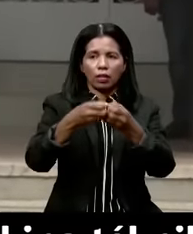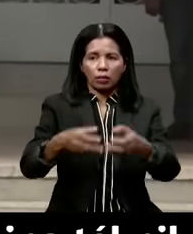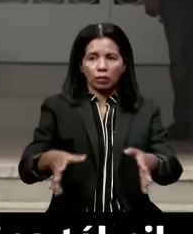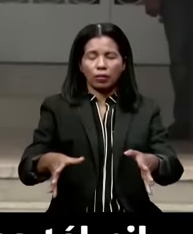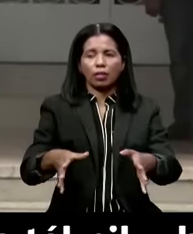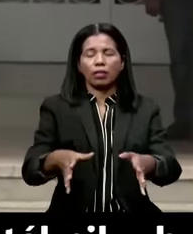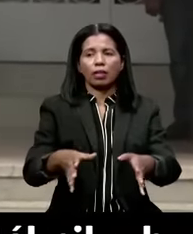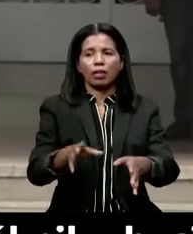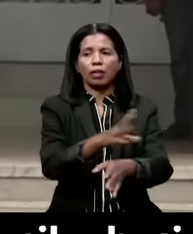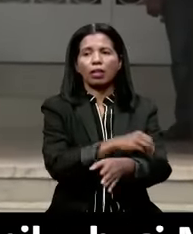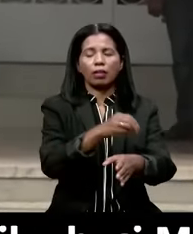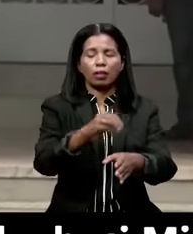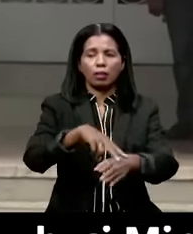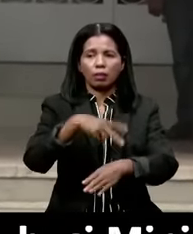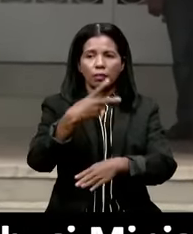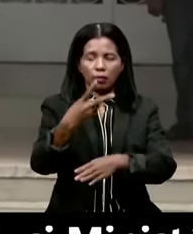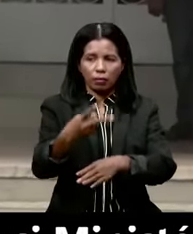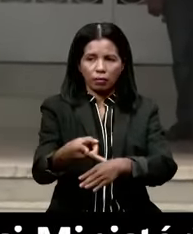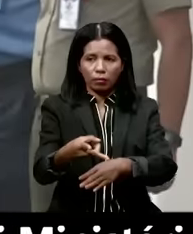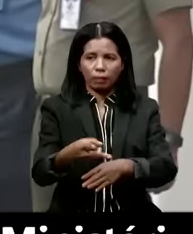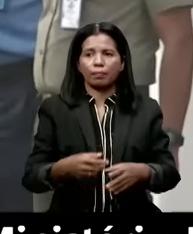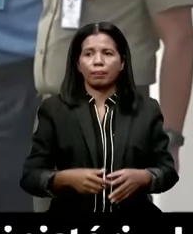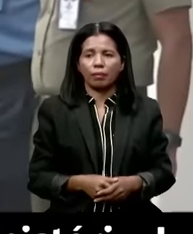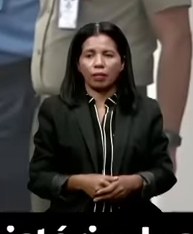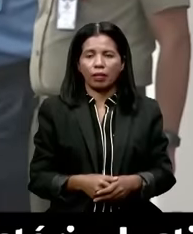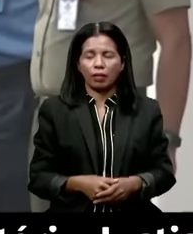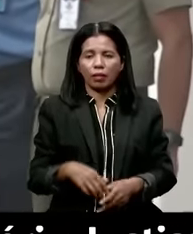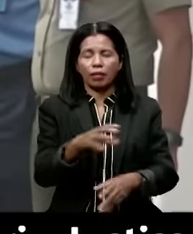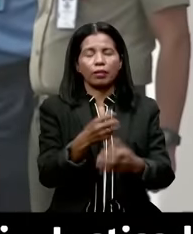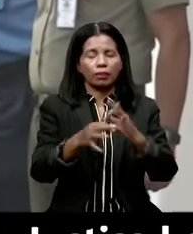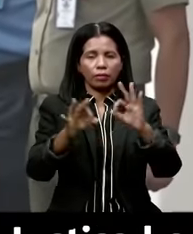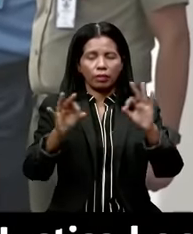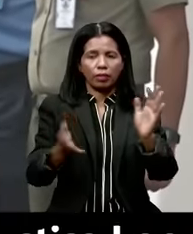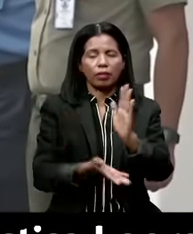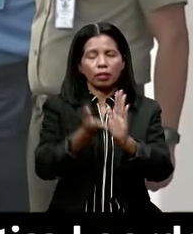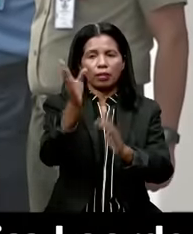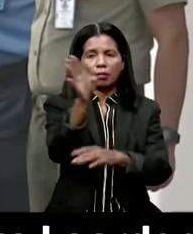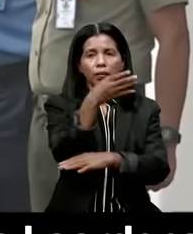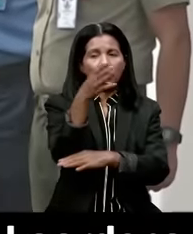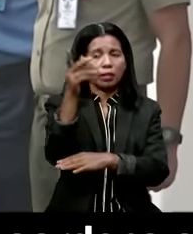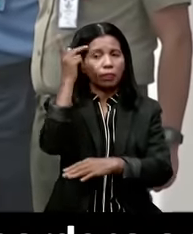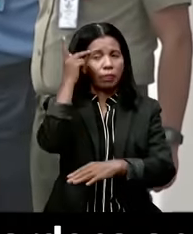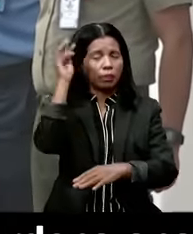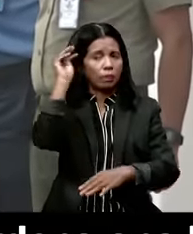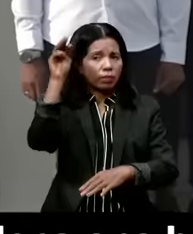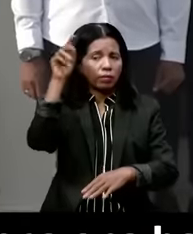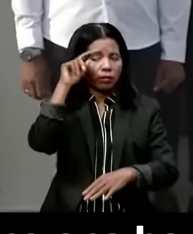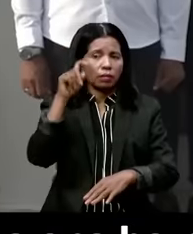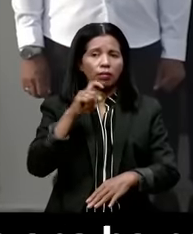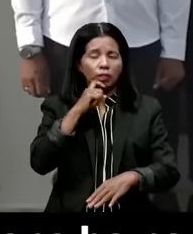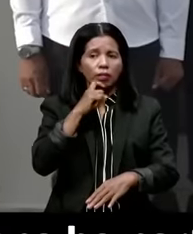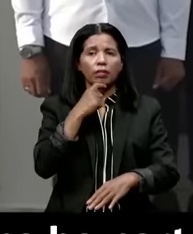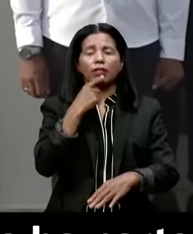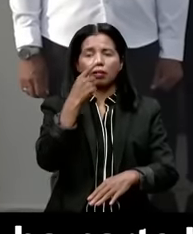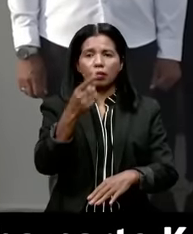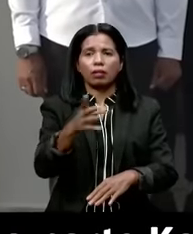halo Bandeira Rohan, mono babe si rinha hun. Nune já foi em remata e Sar Bandeira, primeiro-ministro Kairala Xanana Guzmão, interpreta